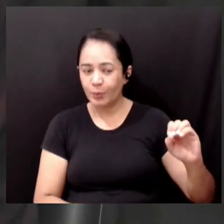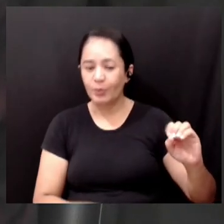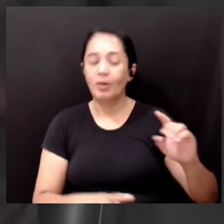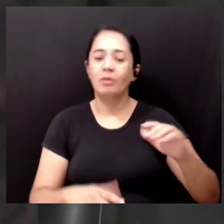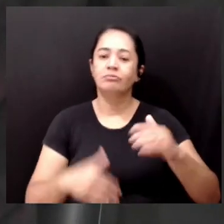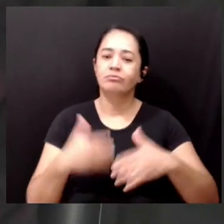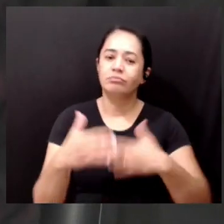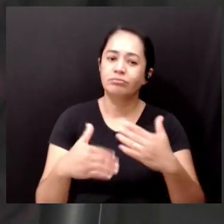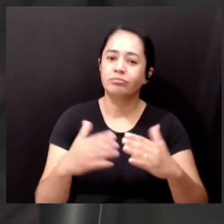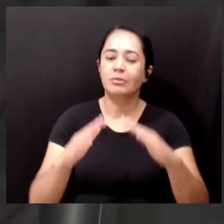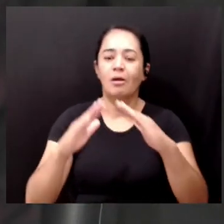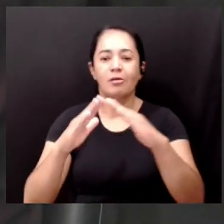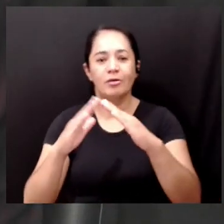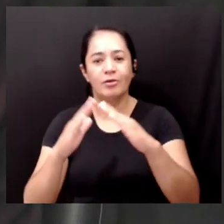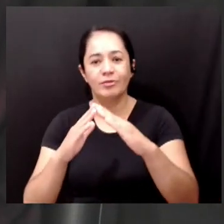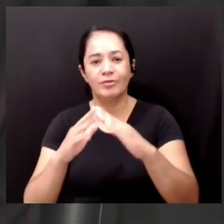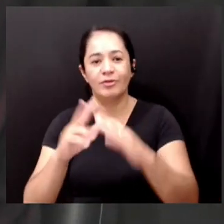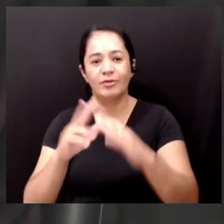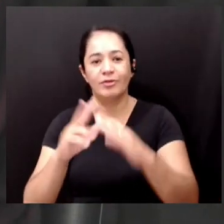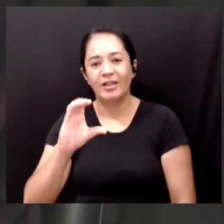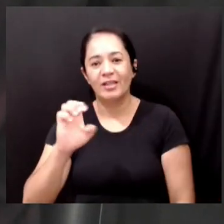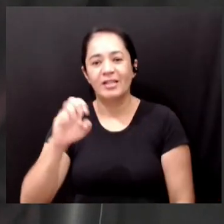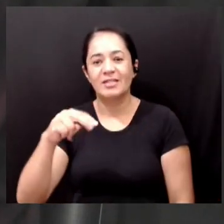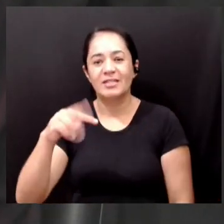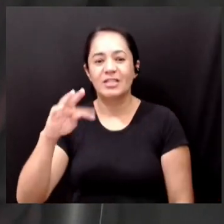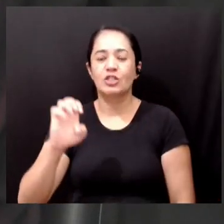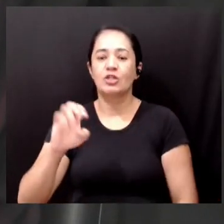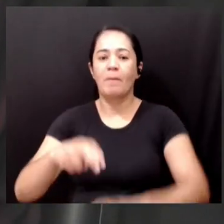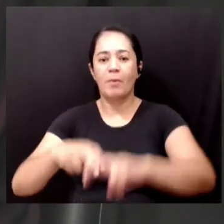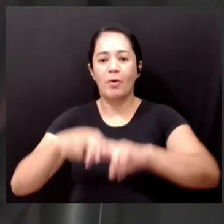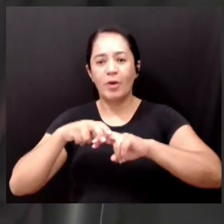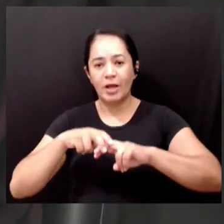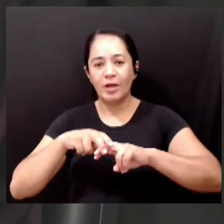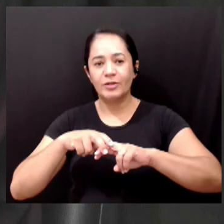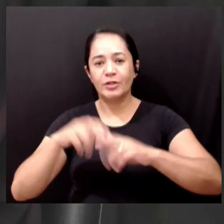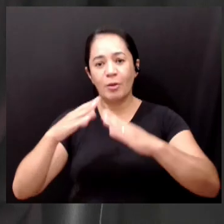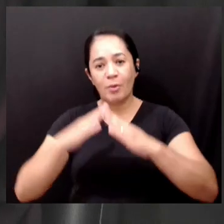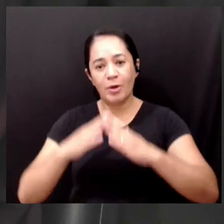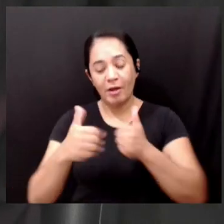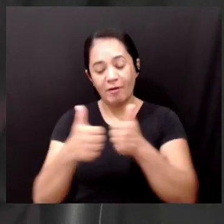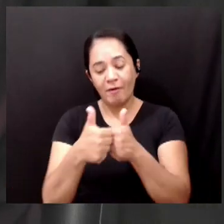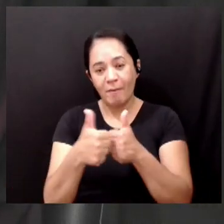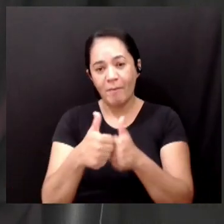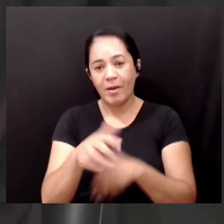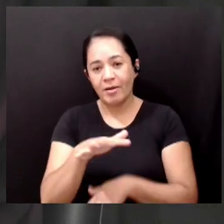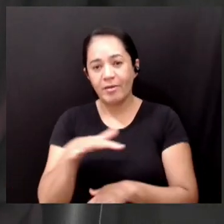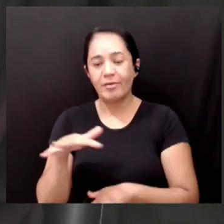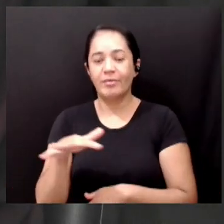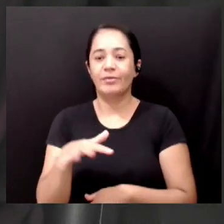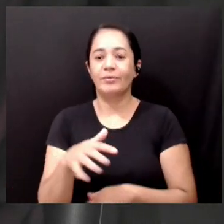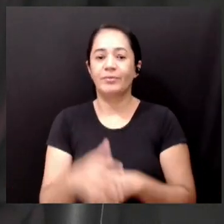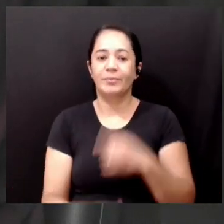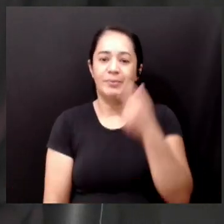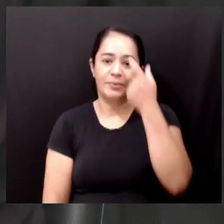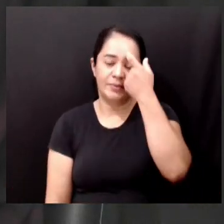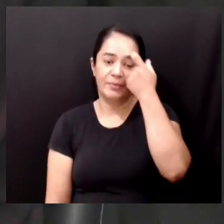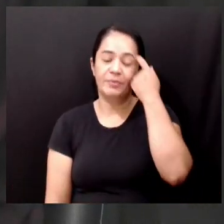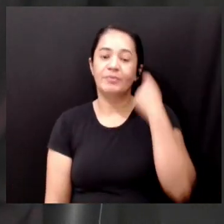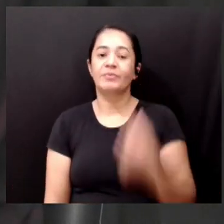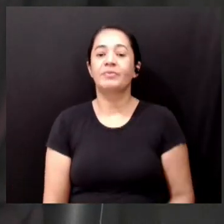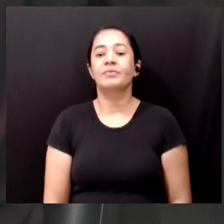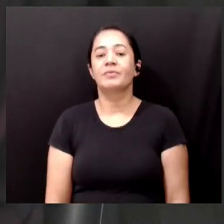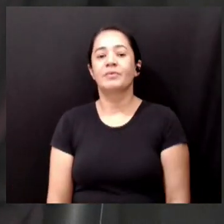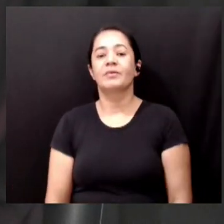pro Vicente Cury por condição de estar morando ali no Padre Anchieta, na região do Padre Anchieta, ali na Vila Regina, no condomínio Vila Regina que tem ali no